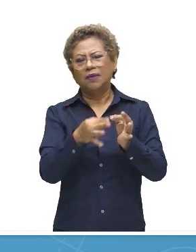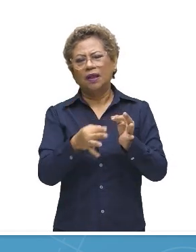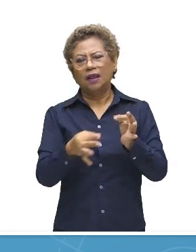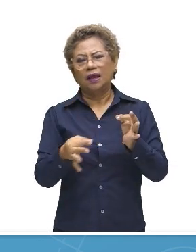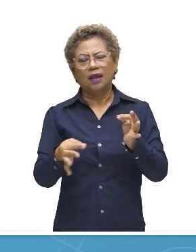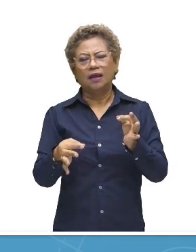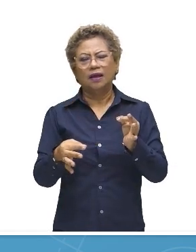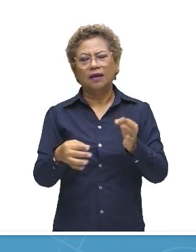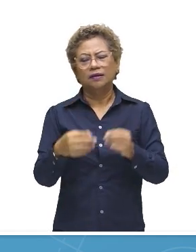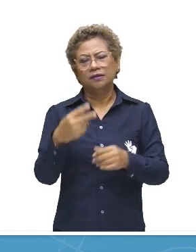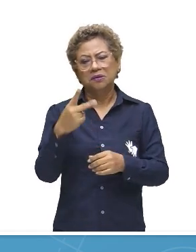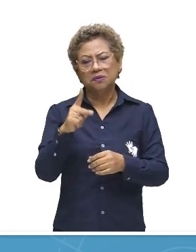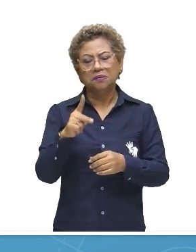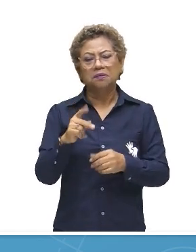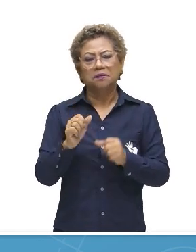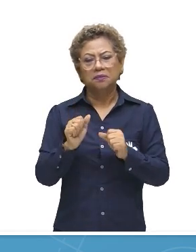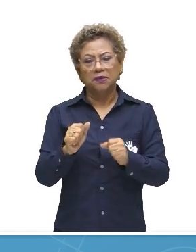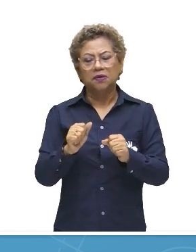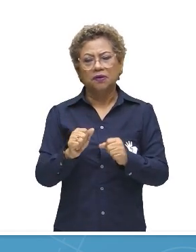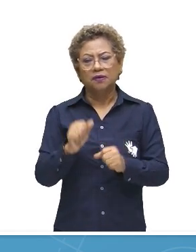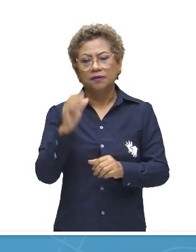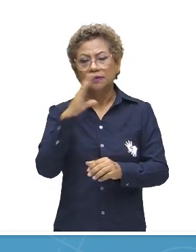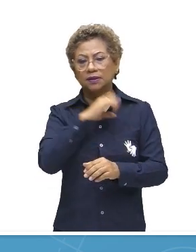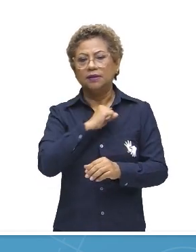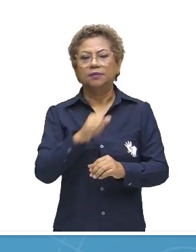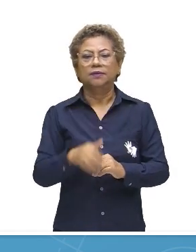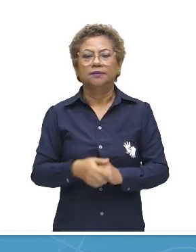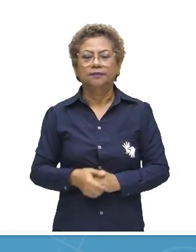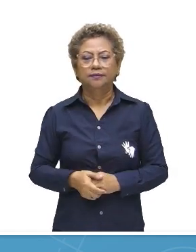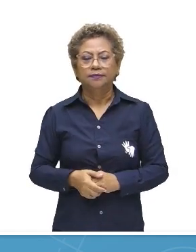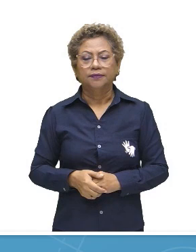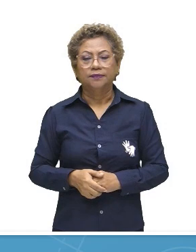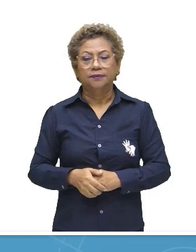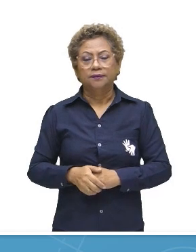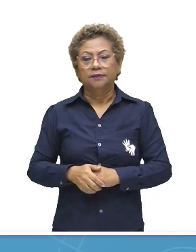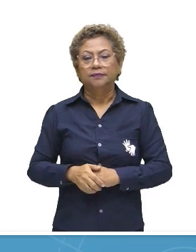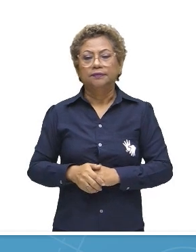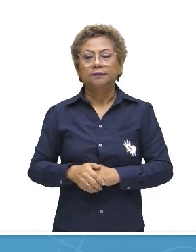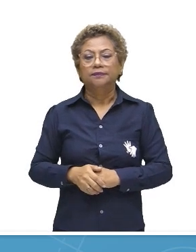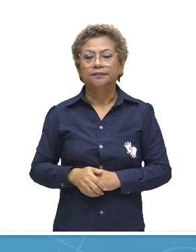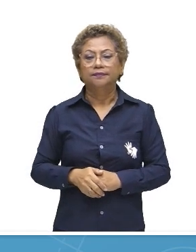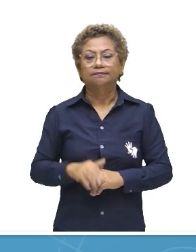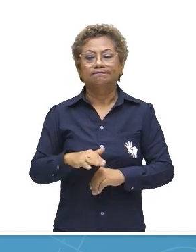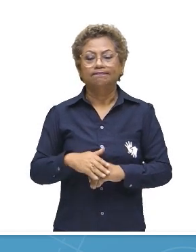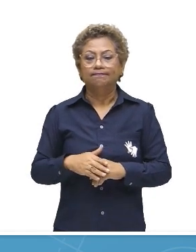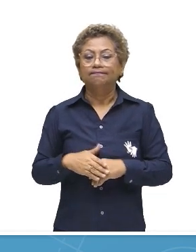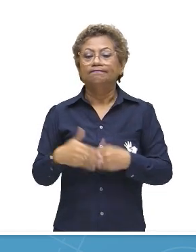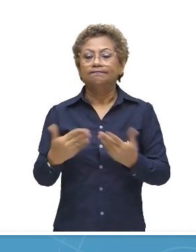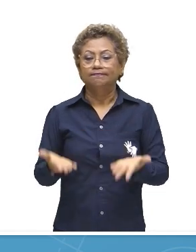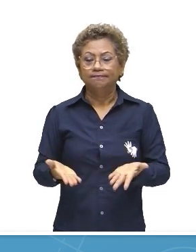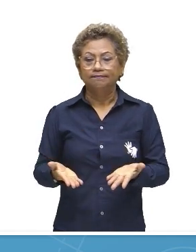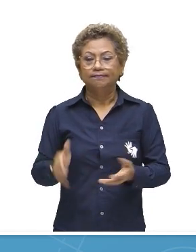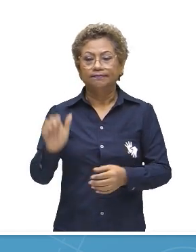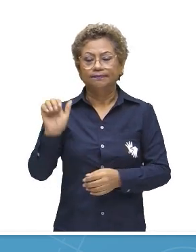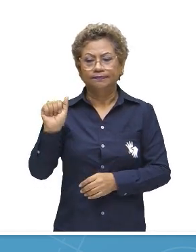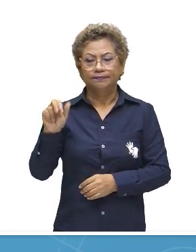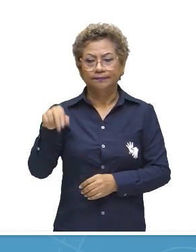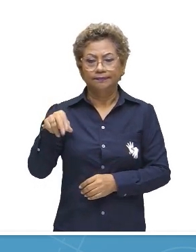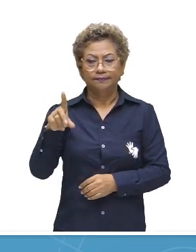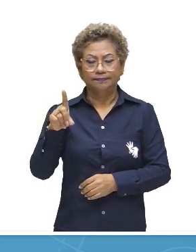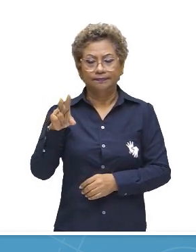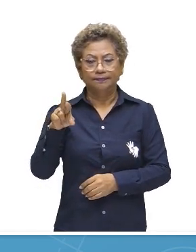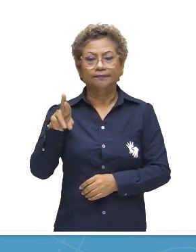bem? Então, olha o que ele diz na letra A. André recebeu a maior quantia. O André recebeu a maior quantia? Não,